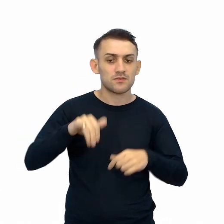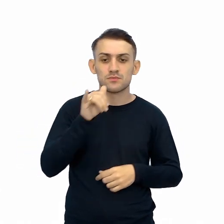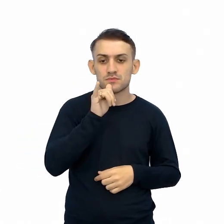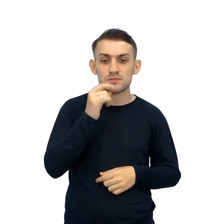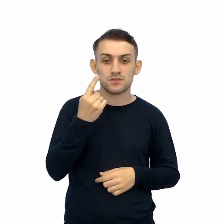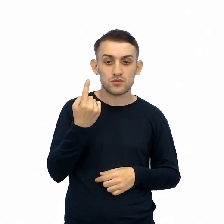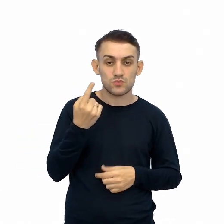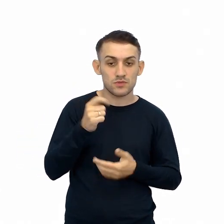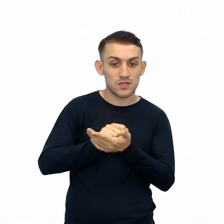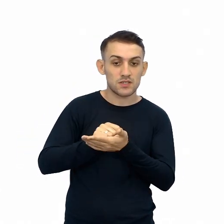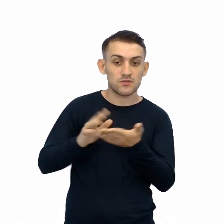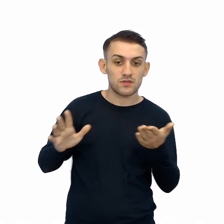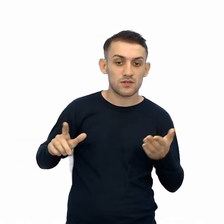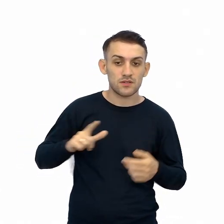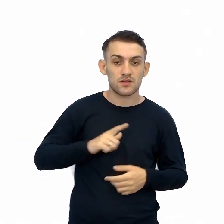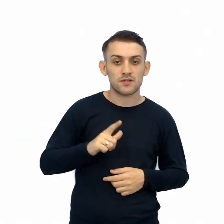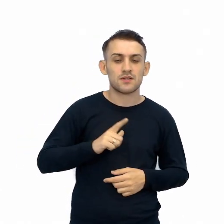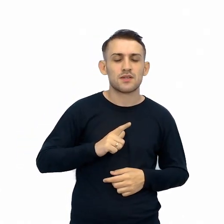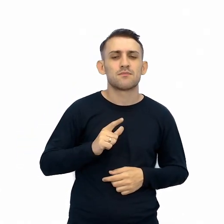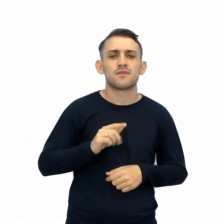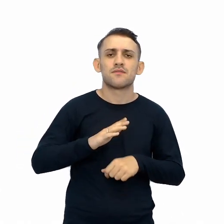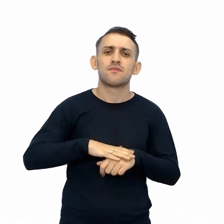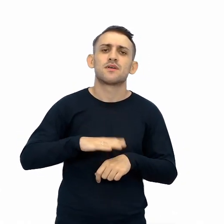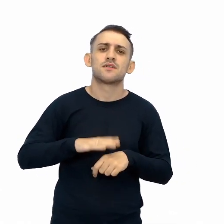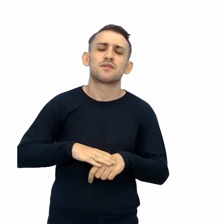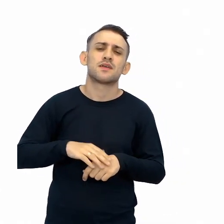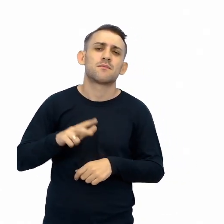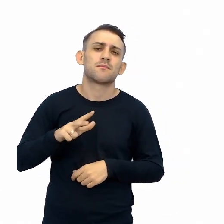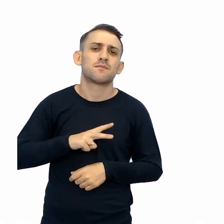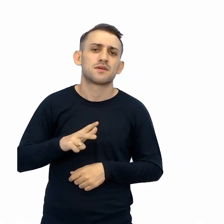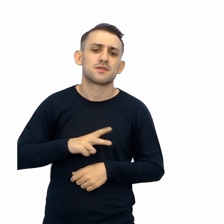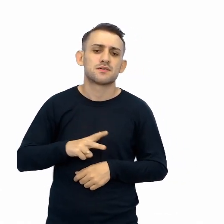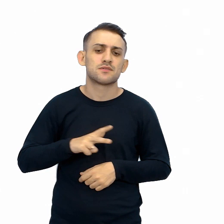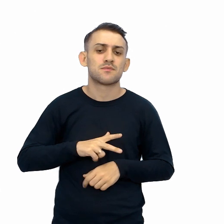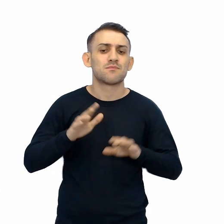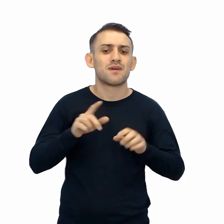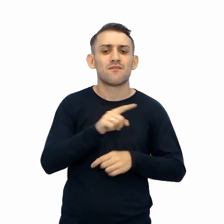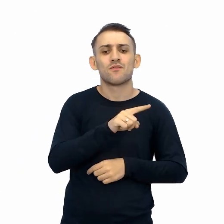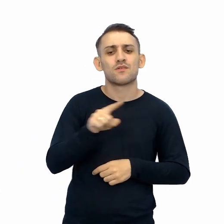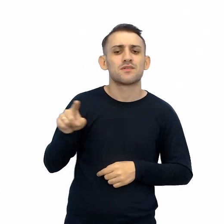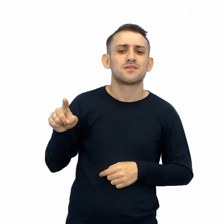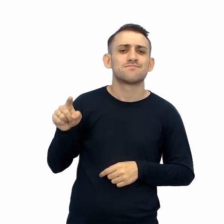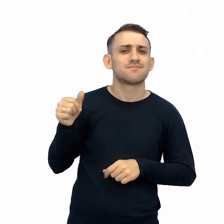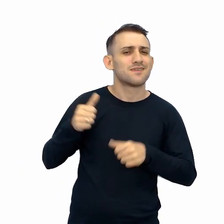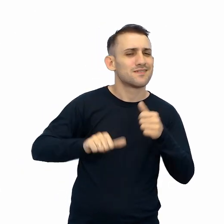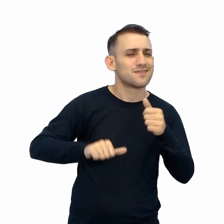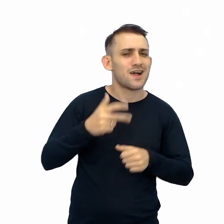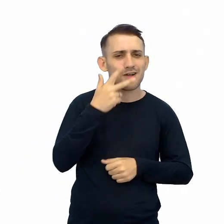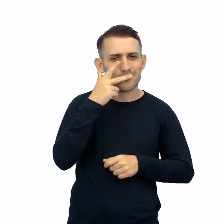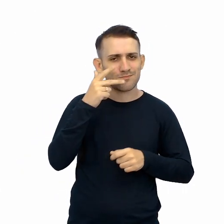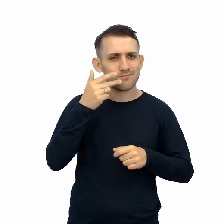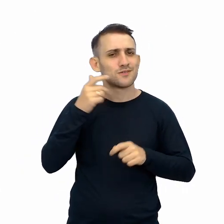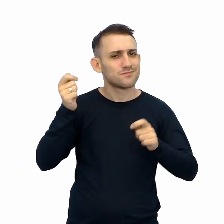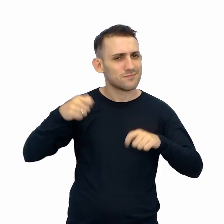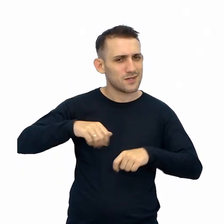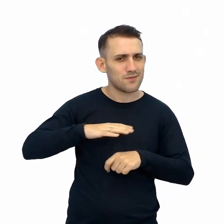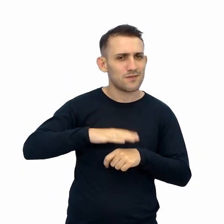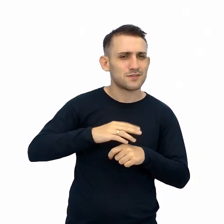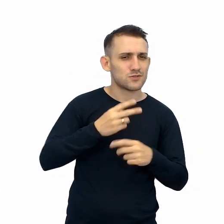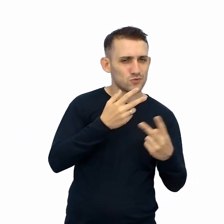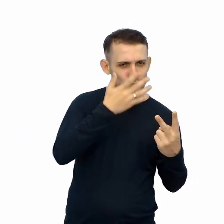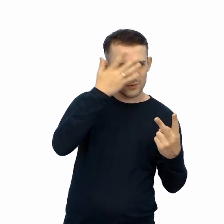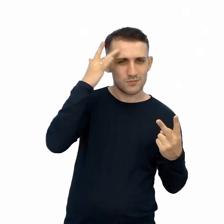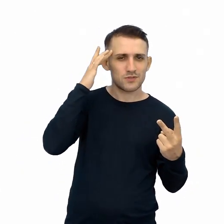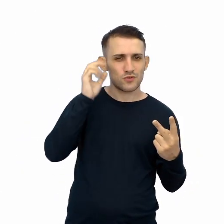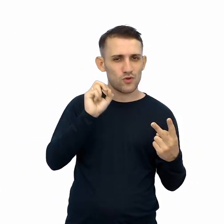uma atividade que está prevista para ser feita individualmente, mas vocês avaliam que é melhor que ela seja em dupla ou